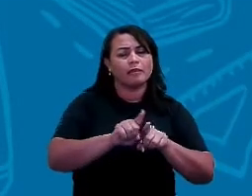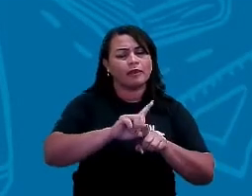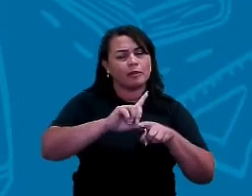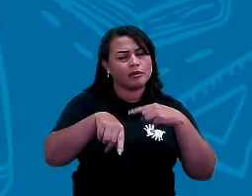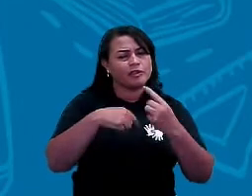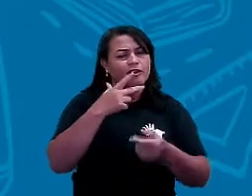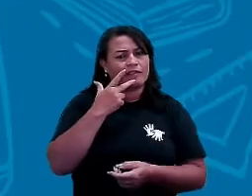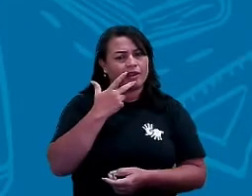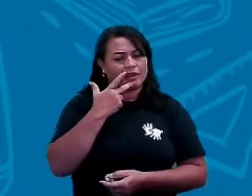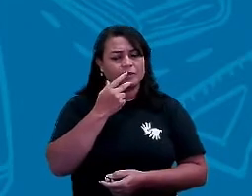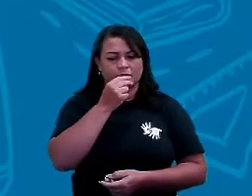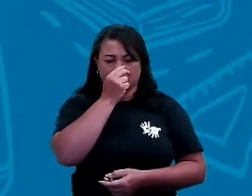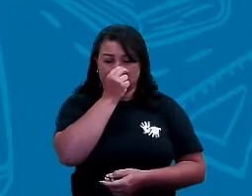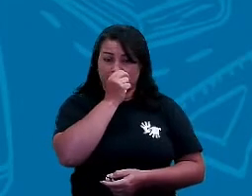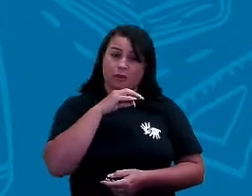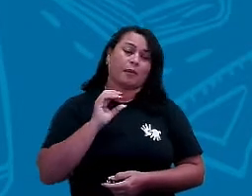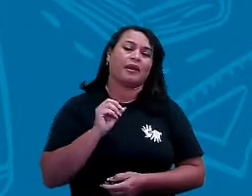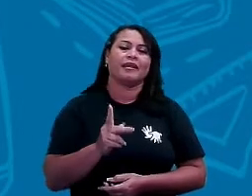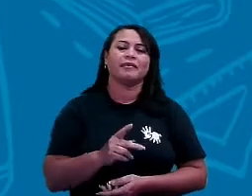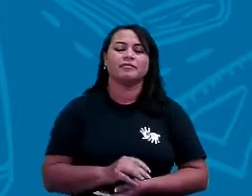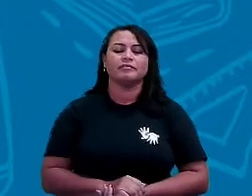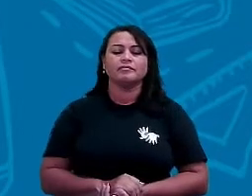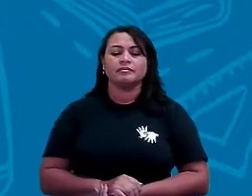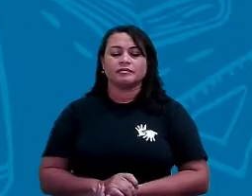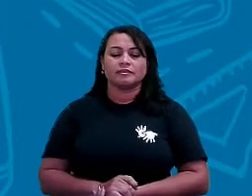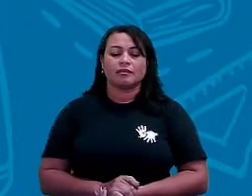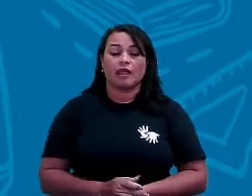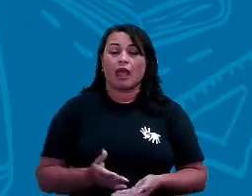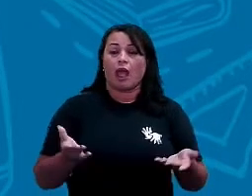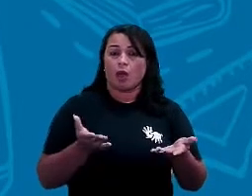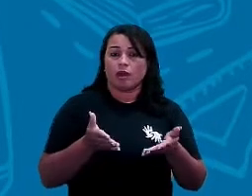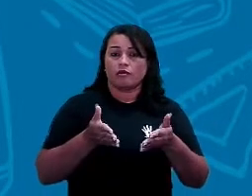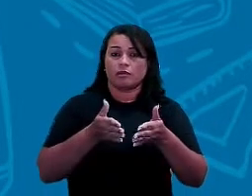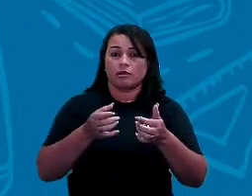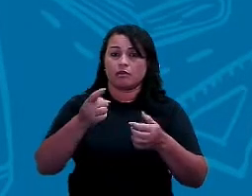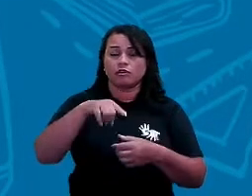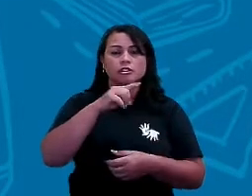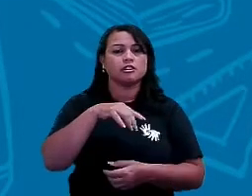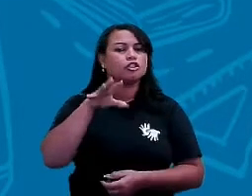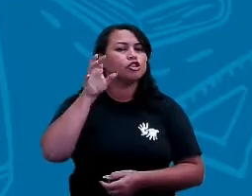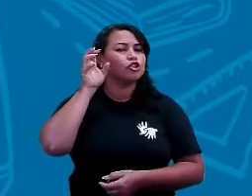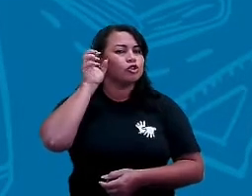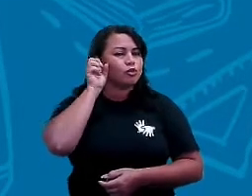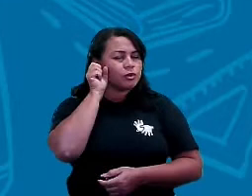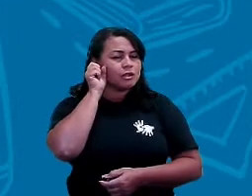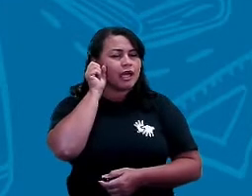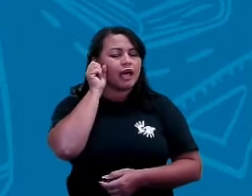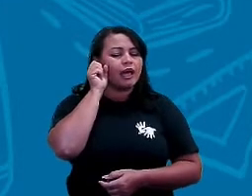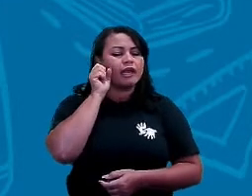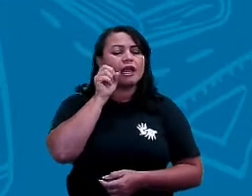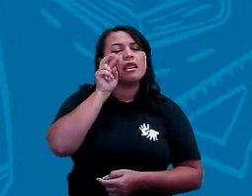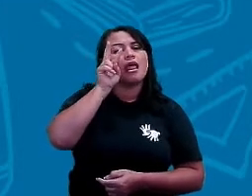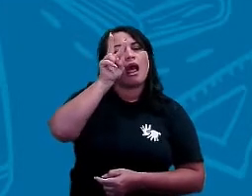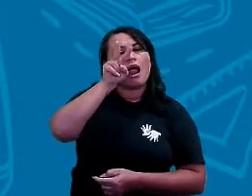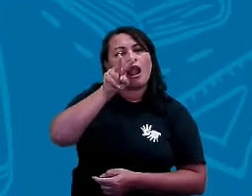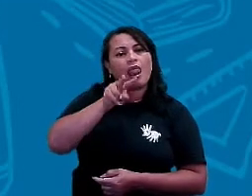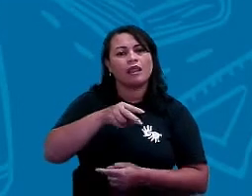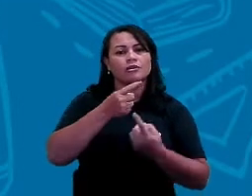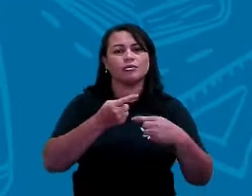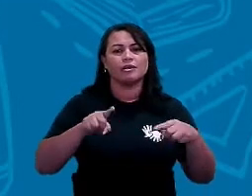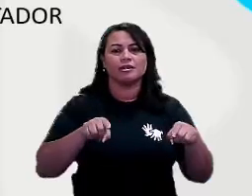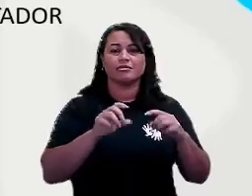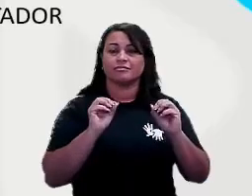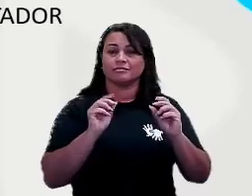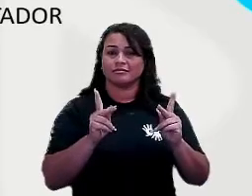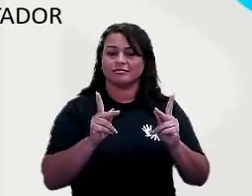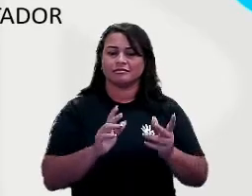pouquinho mais para frente, tá certo? Então, eu vou pedir para vocês escutarem e acompanharem a leitura do hino, tá bom, gente?